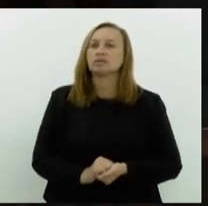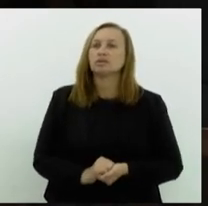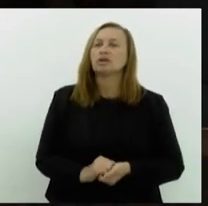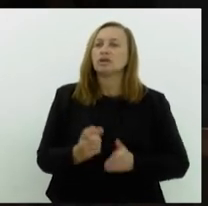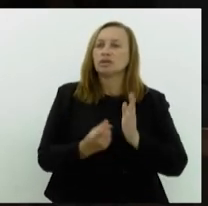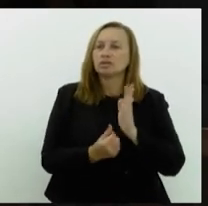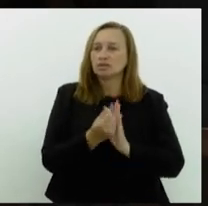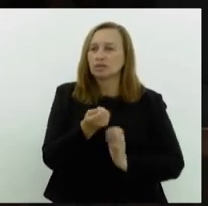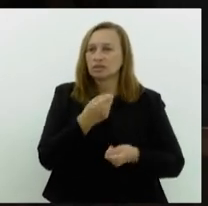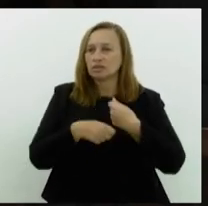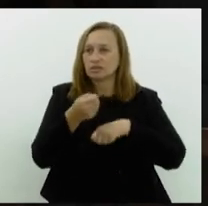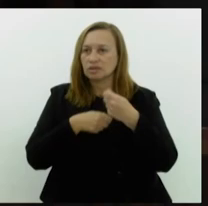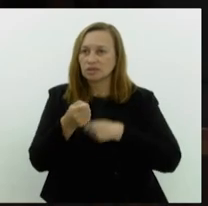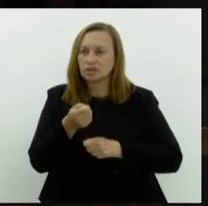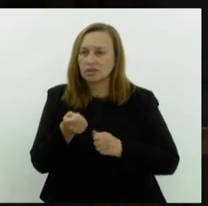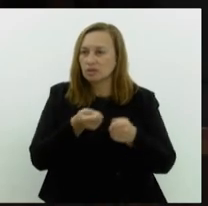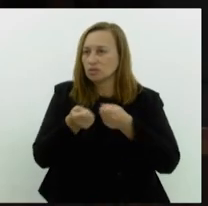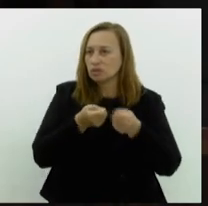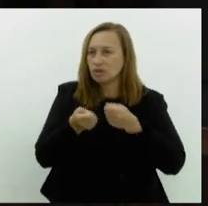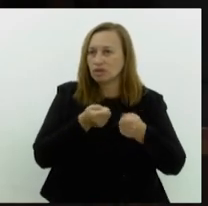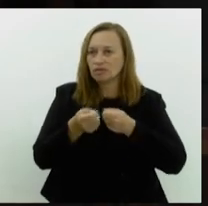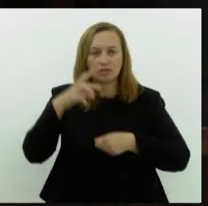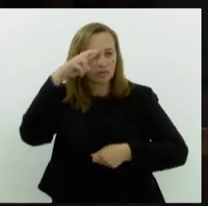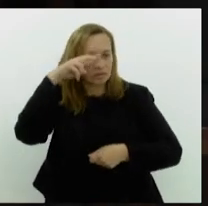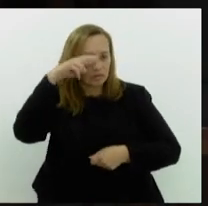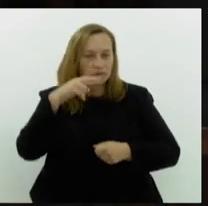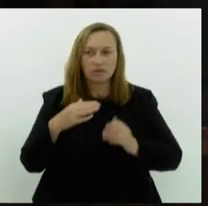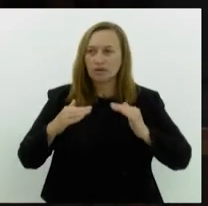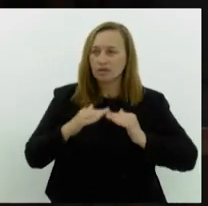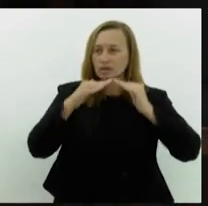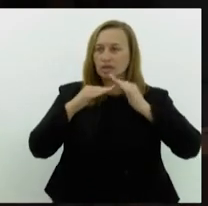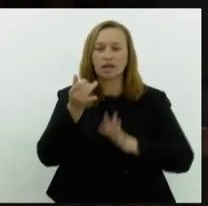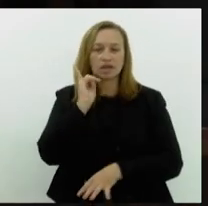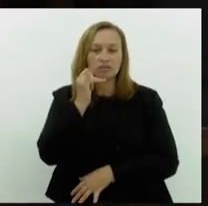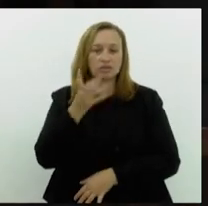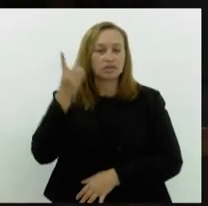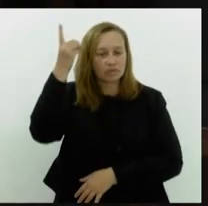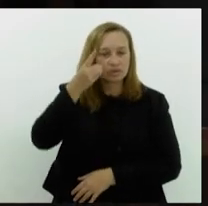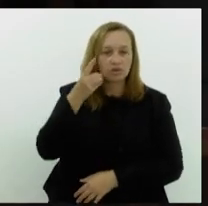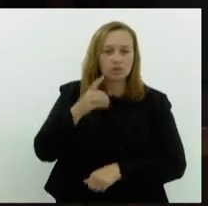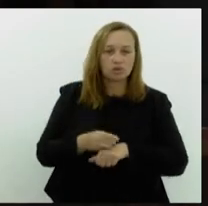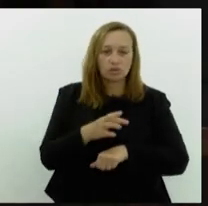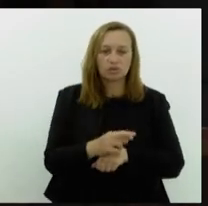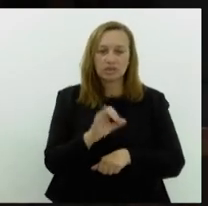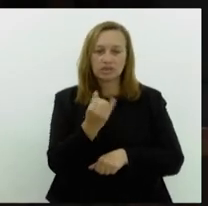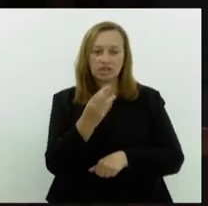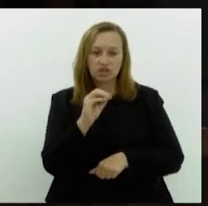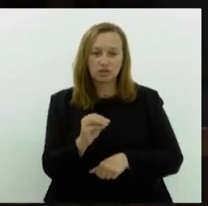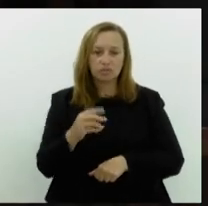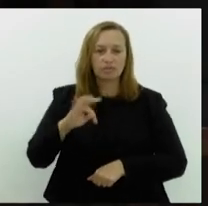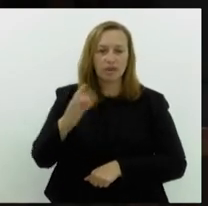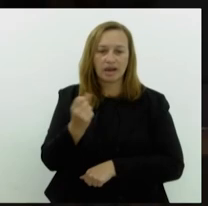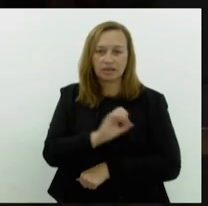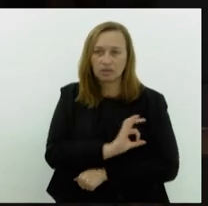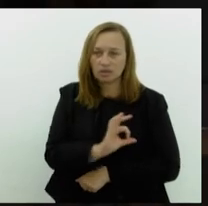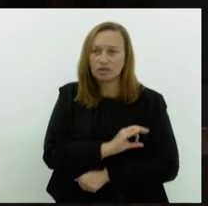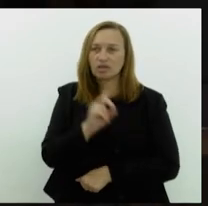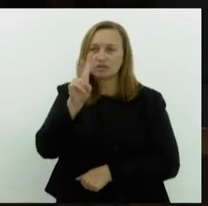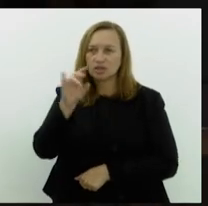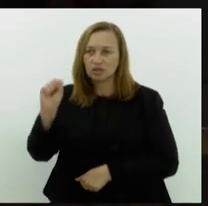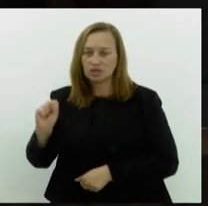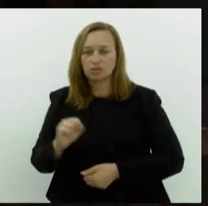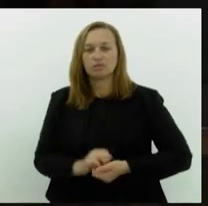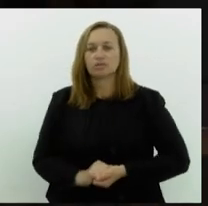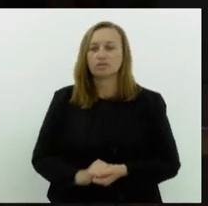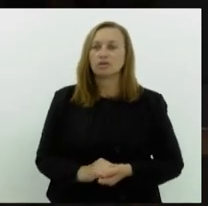orçamento, finanças, fiscalização financeira e controle favorável. Relatores, deputado doutor Serginho, Marta Rocha e Vinícius Gossolino.